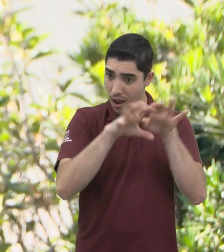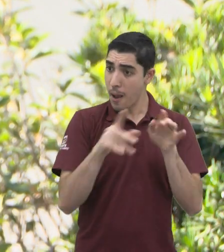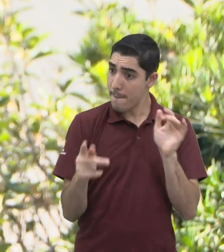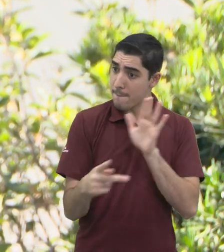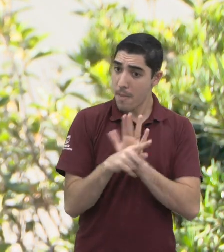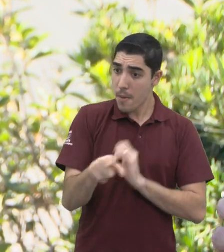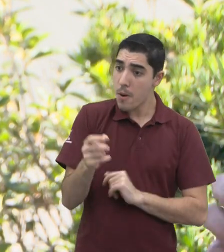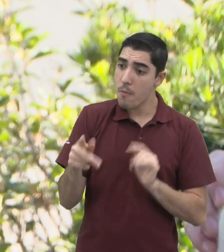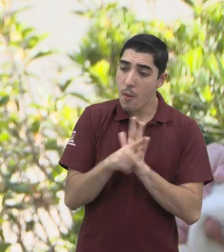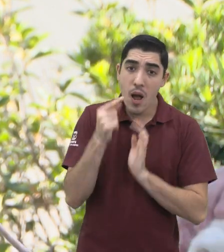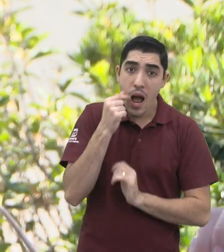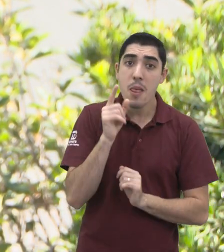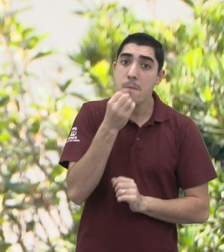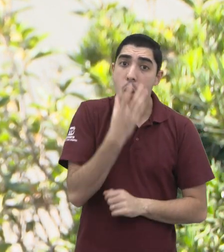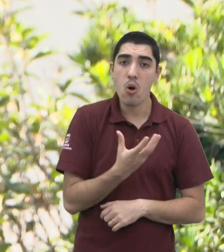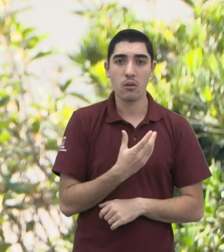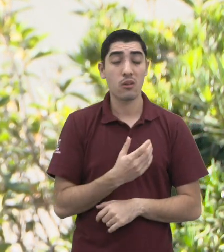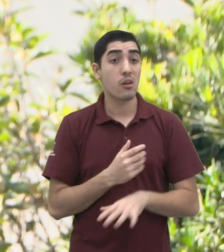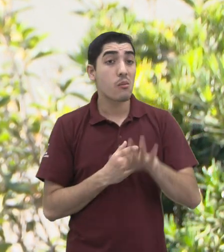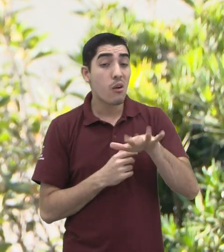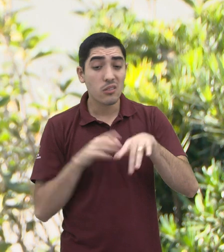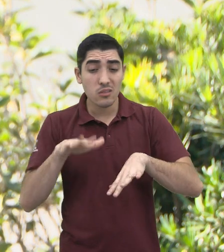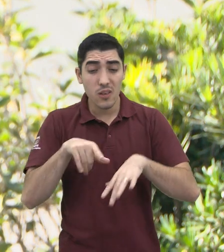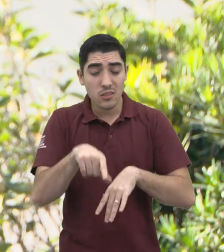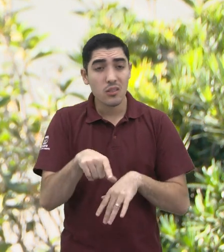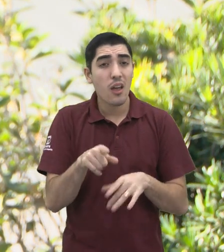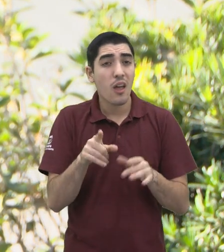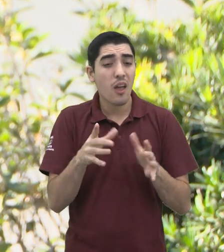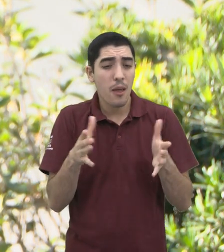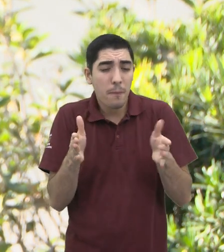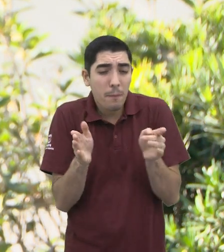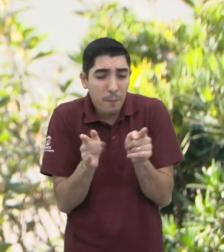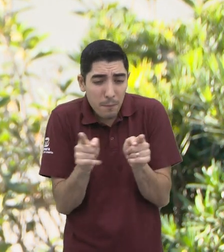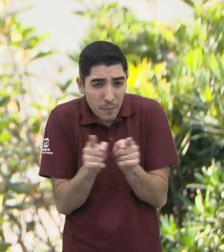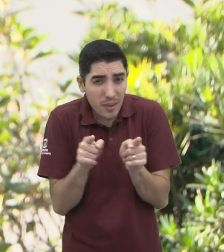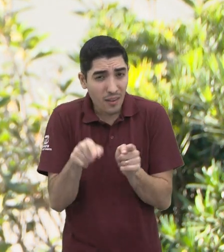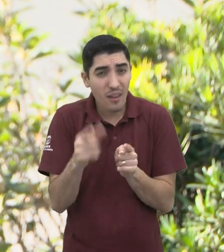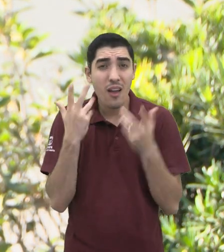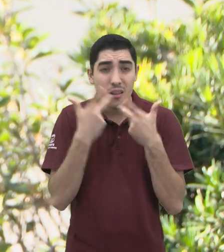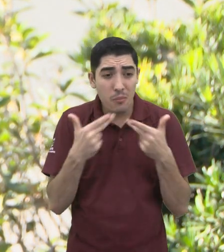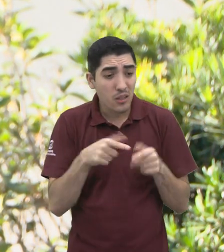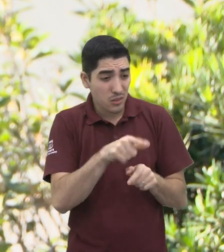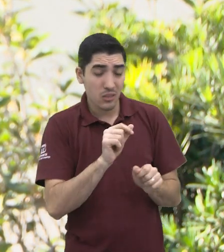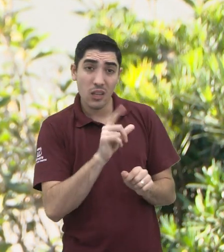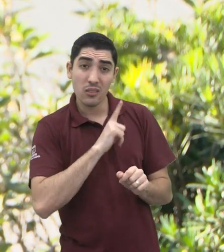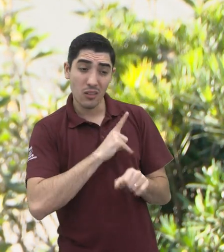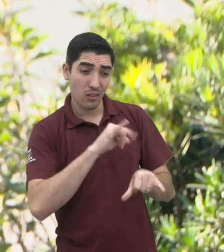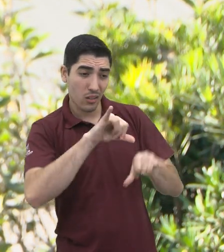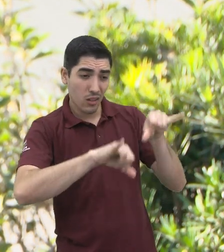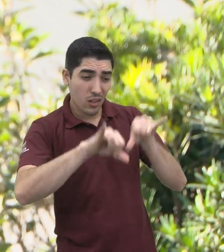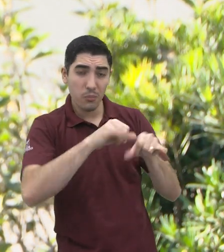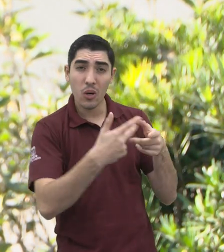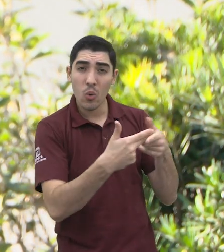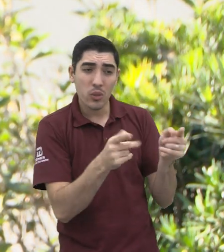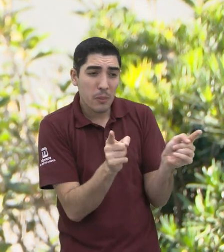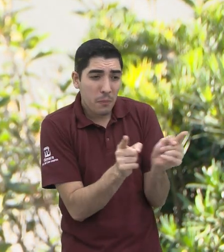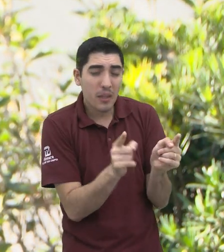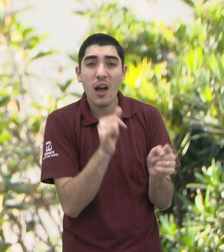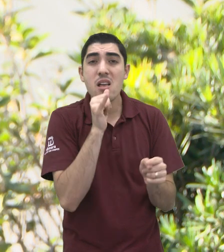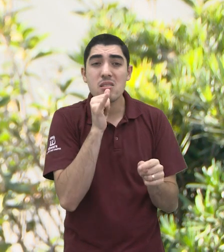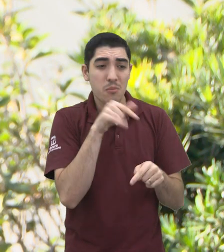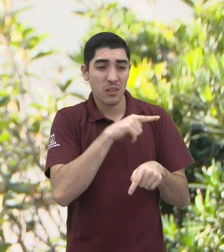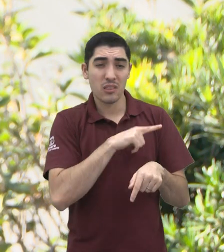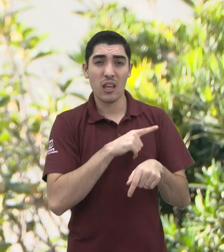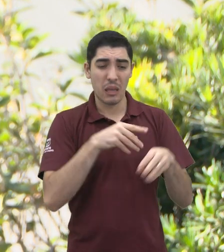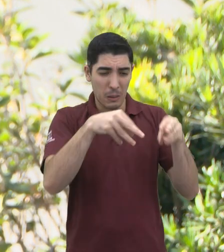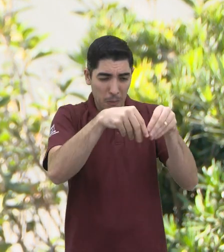boa para rato. Uma gaiola pequena, o bicho às vezes tem contato direto com o substrato utilizado de forma errônea pode acabar fazendo mal para eles,